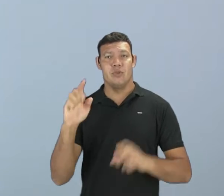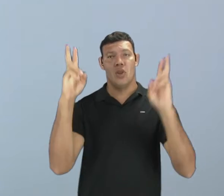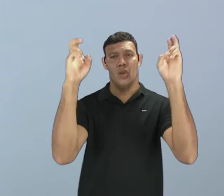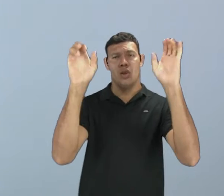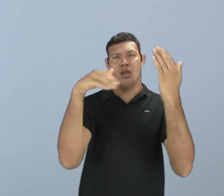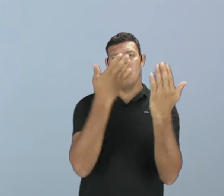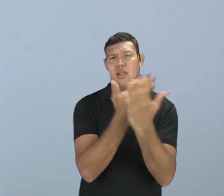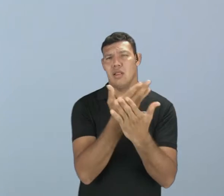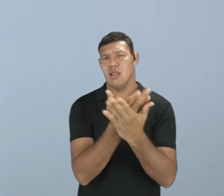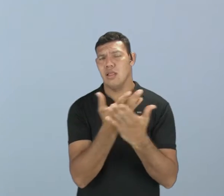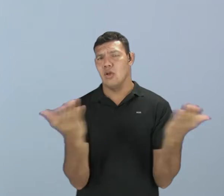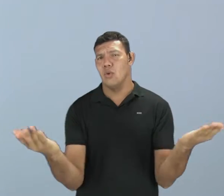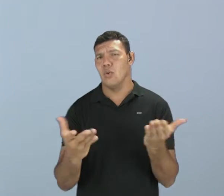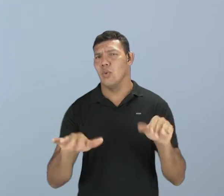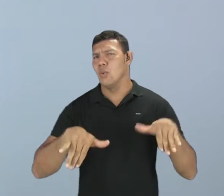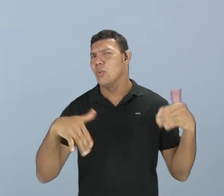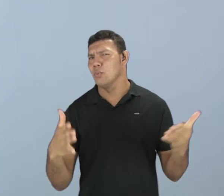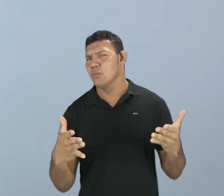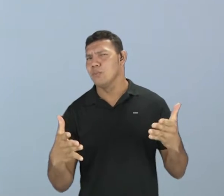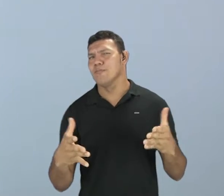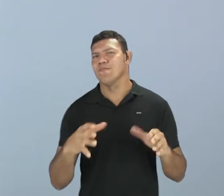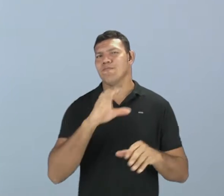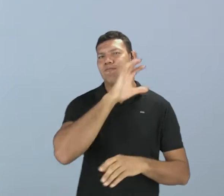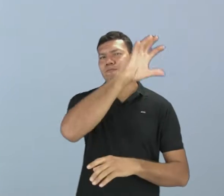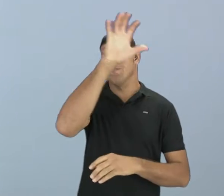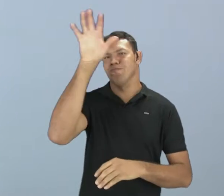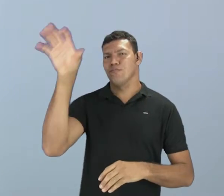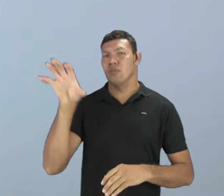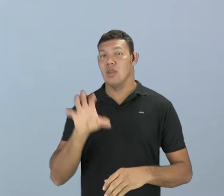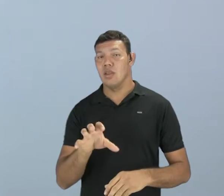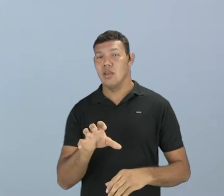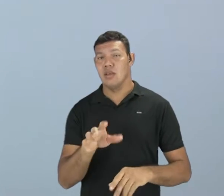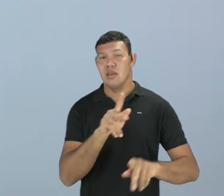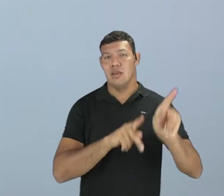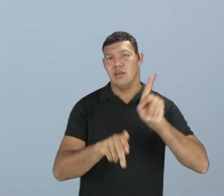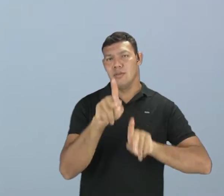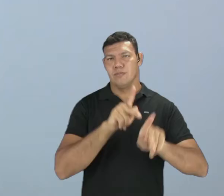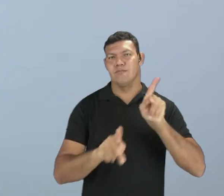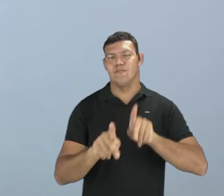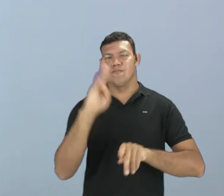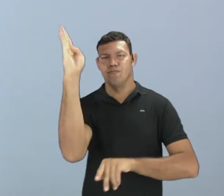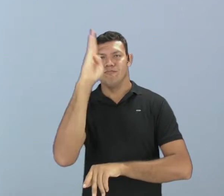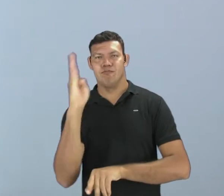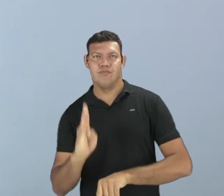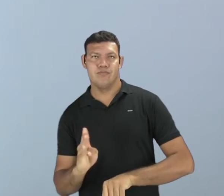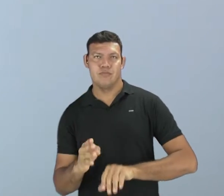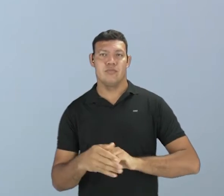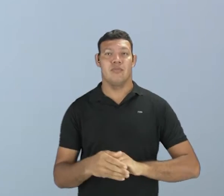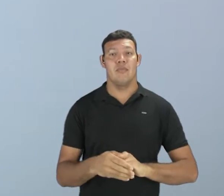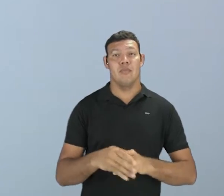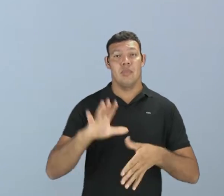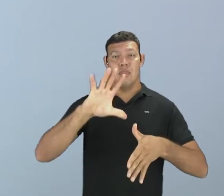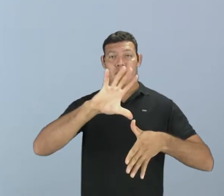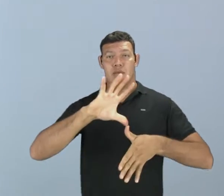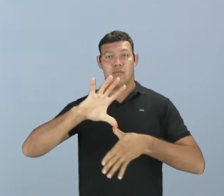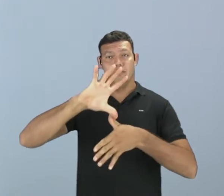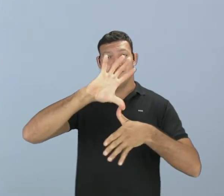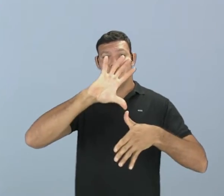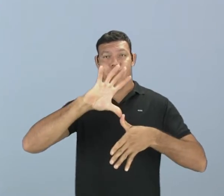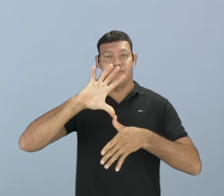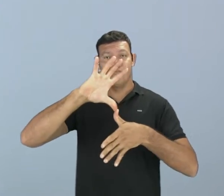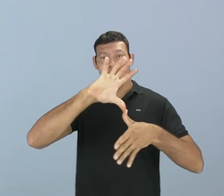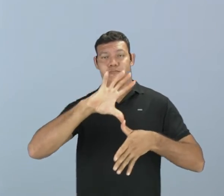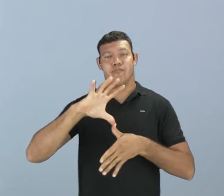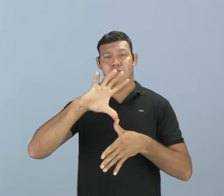população brasileira. Então, vamos olhar aí esse mapa. Então, esse mapa da